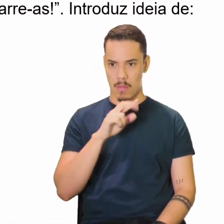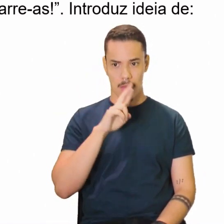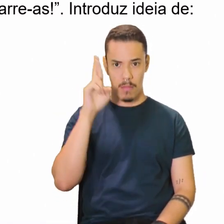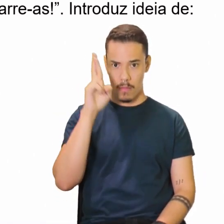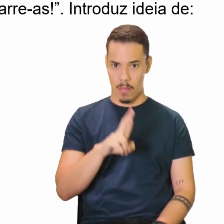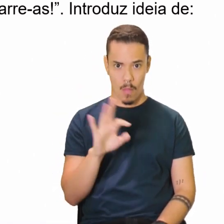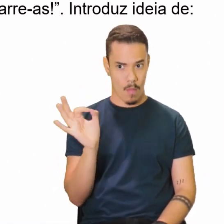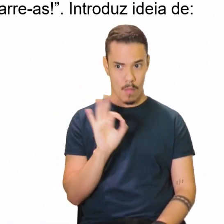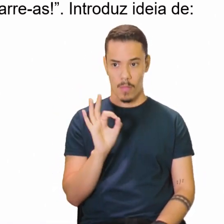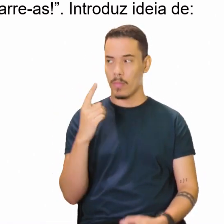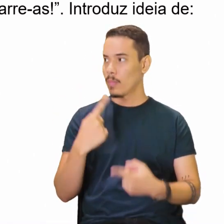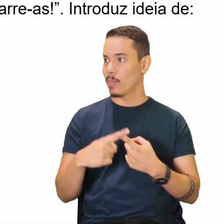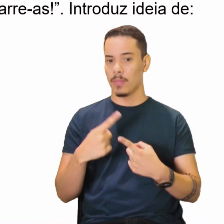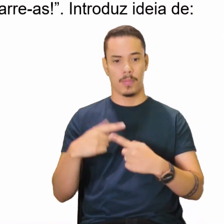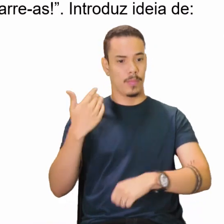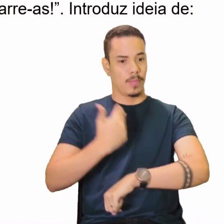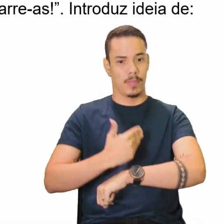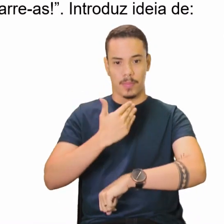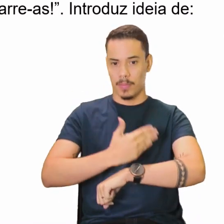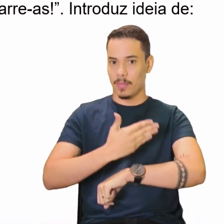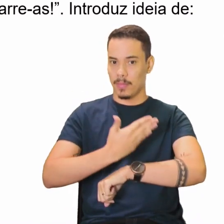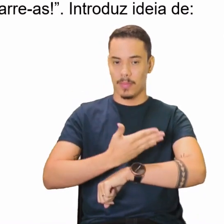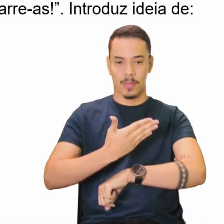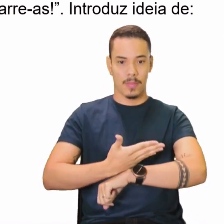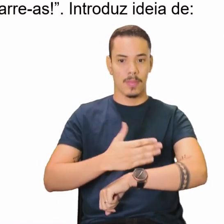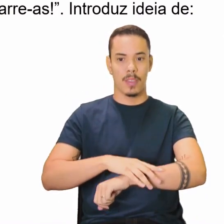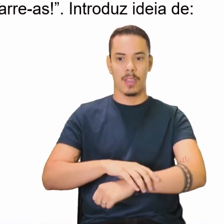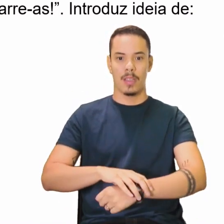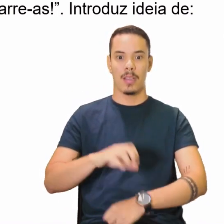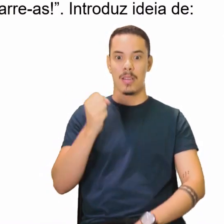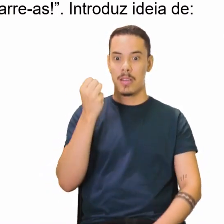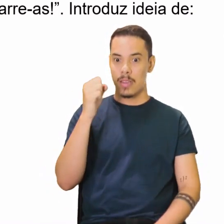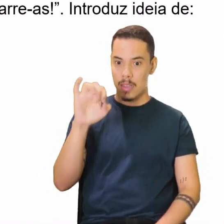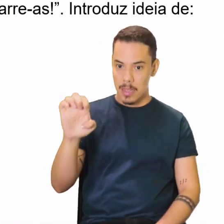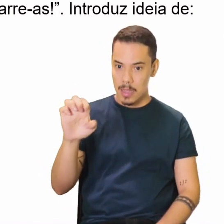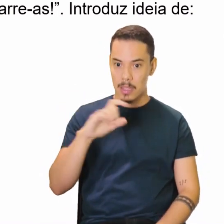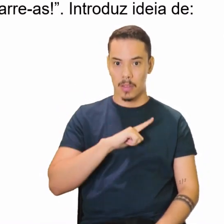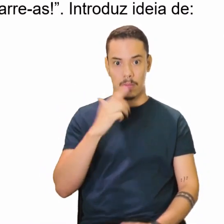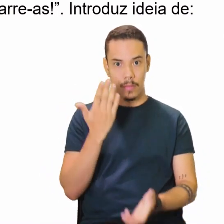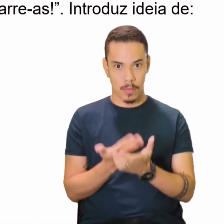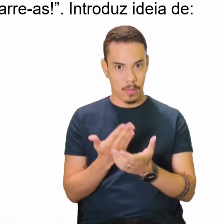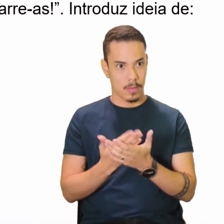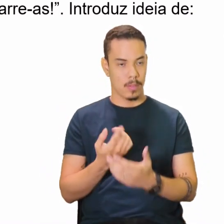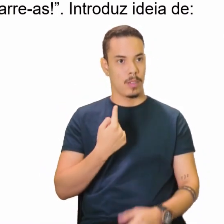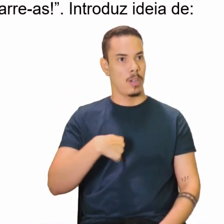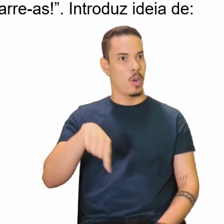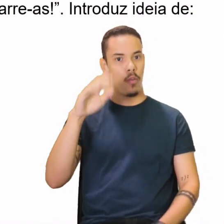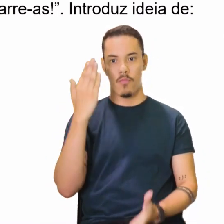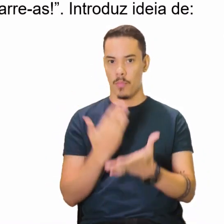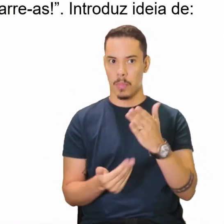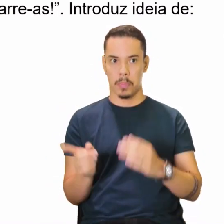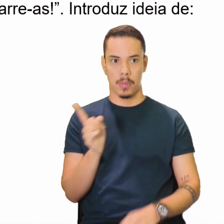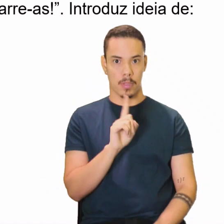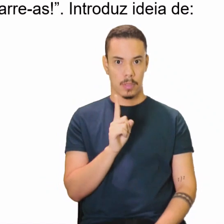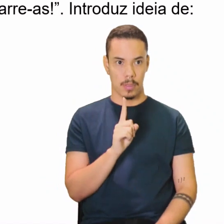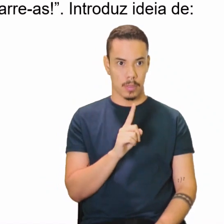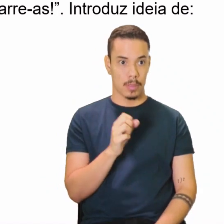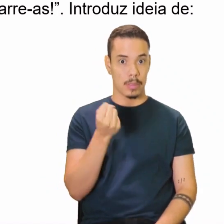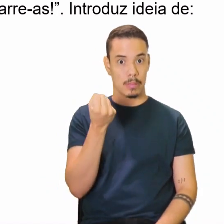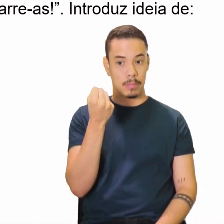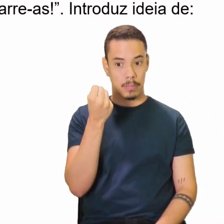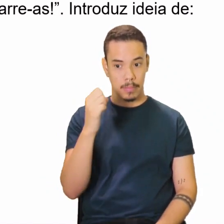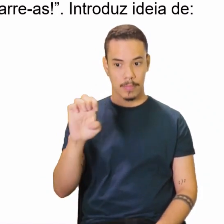responder, porque toda hora você está ali, ó, se tiver aula, eu não vou perdê-la.